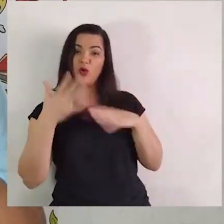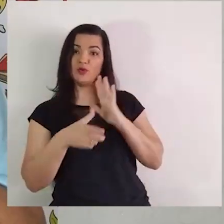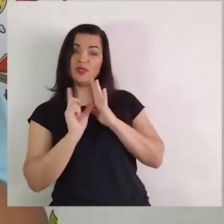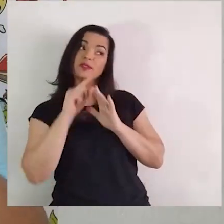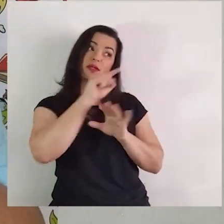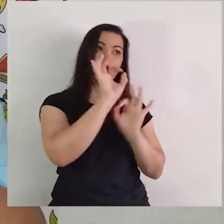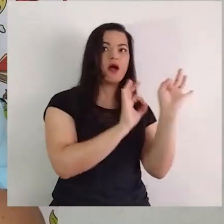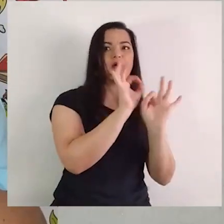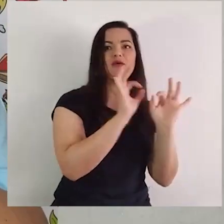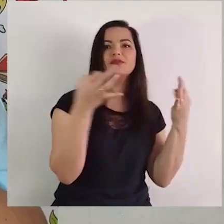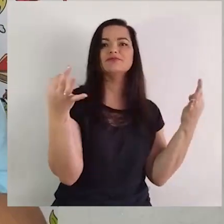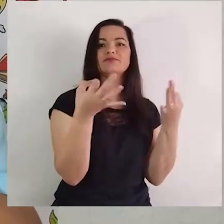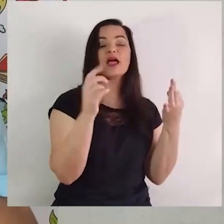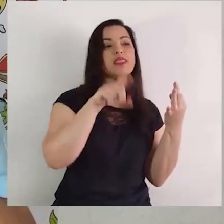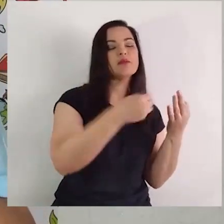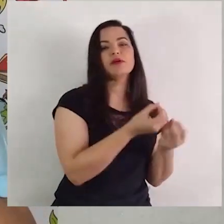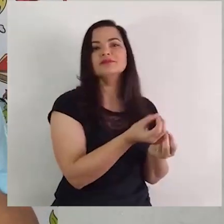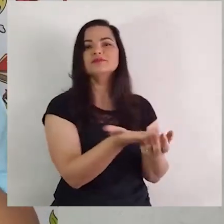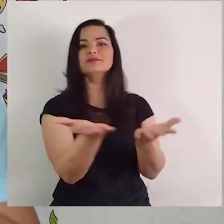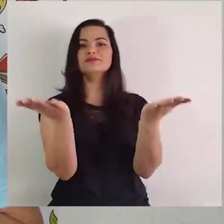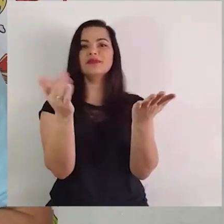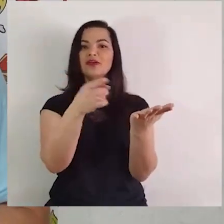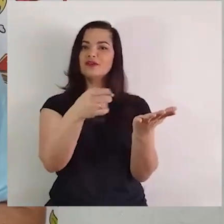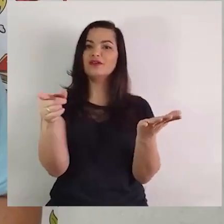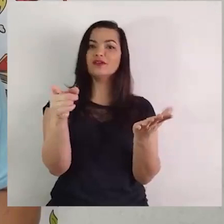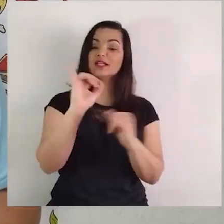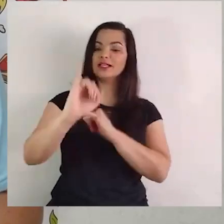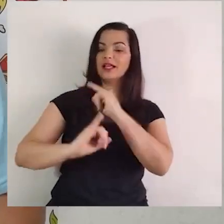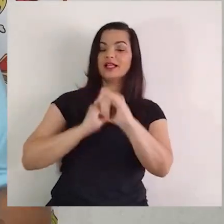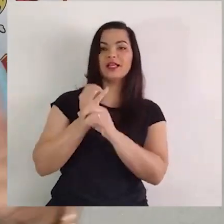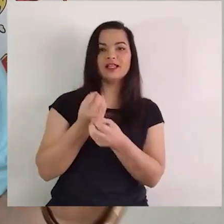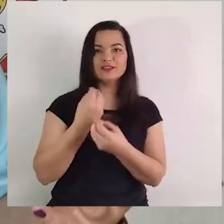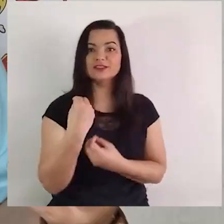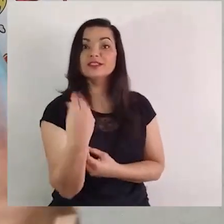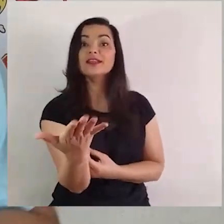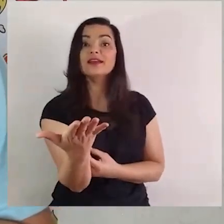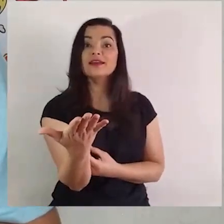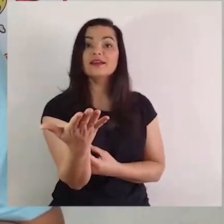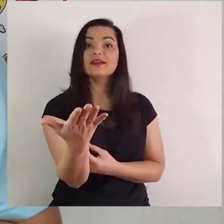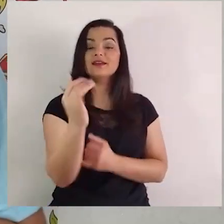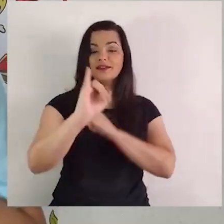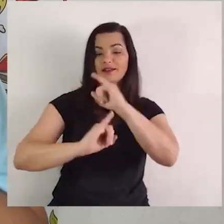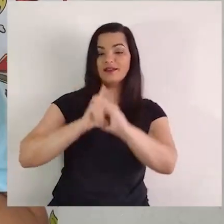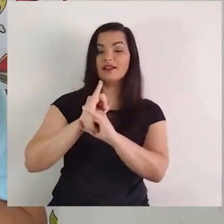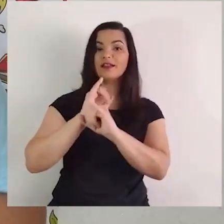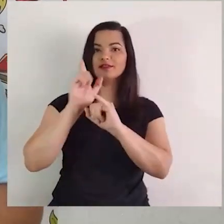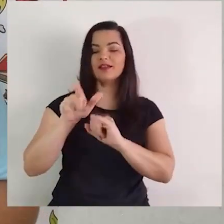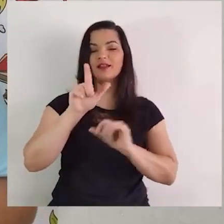depois ele é disponibilizado para vocês pela internet. A internet é um